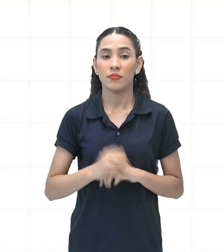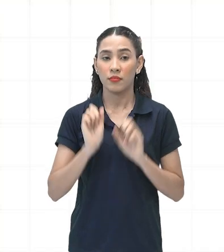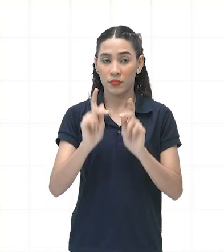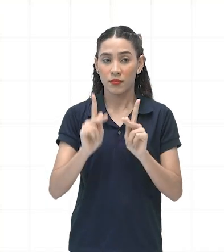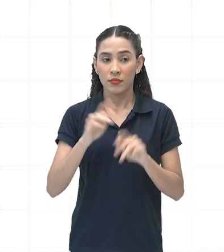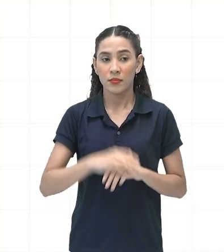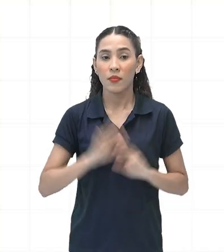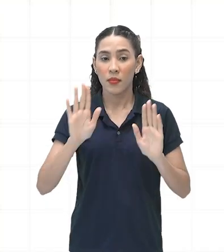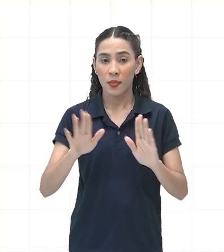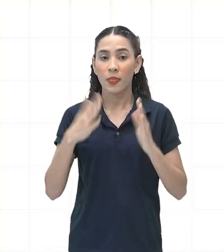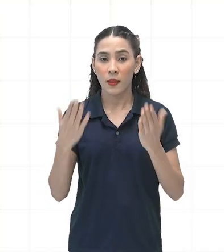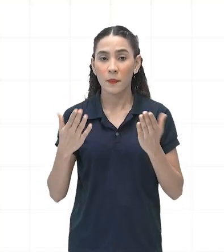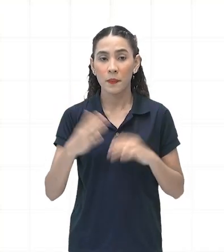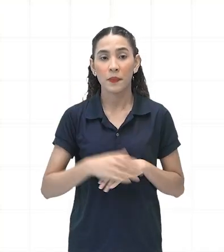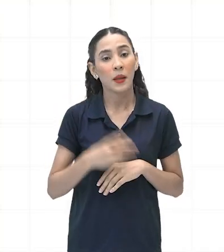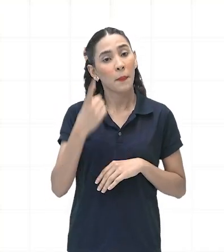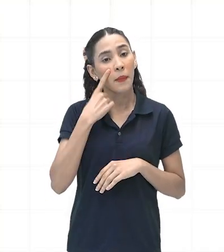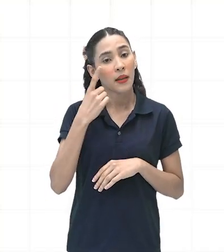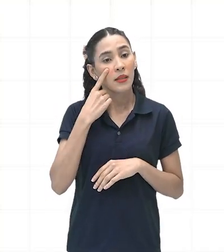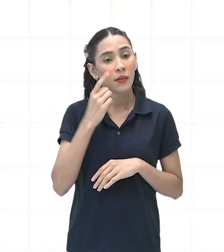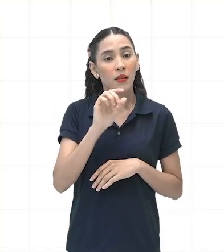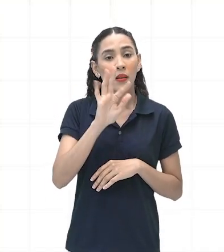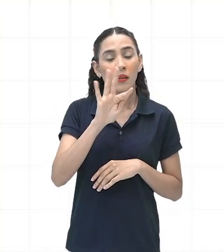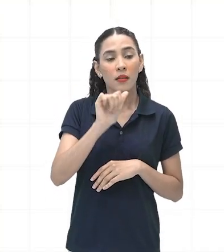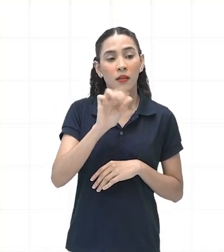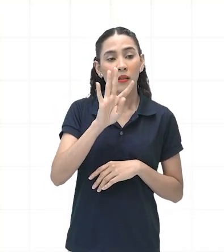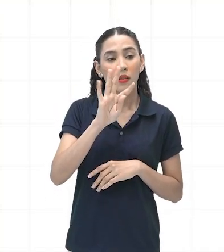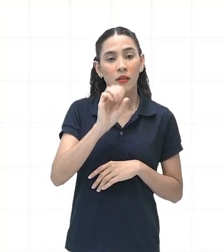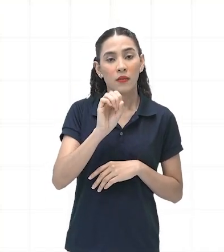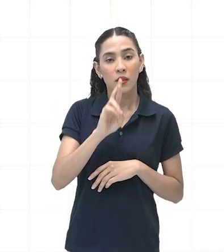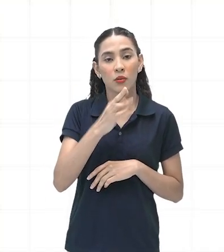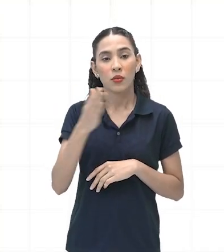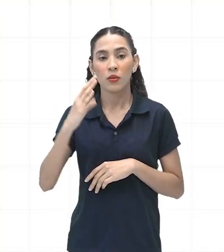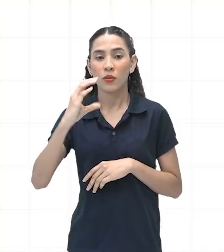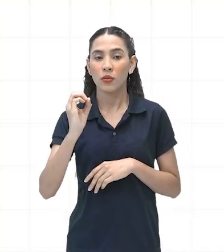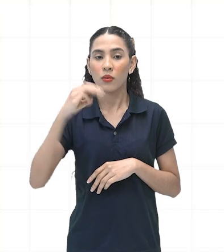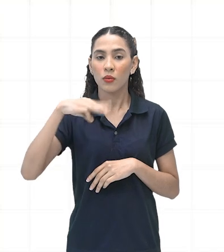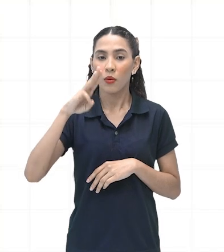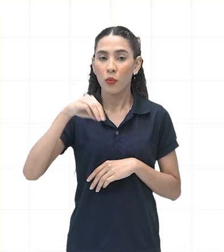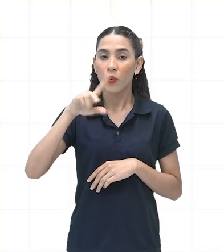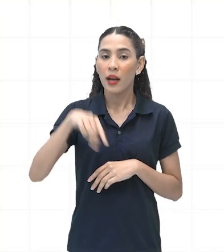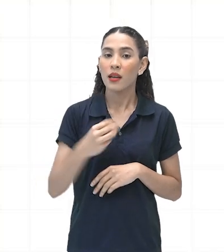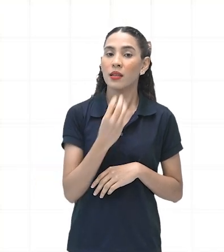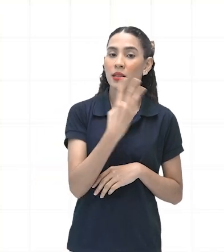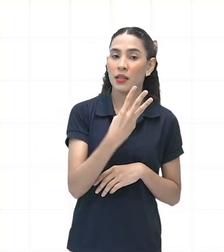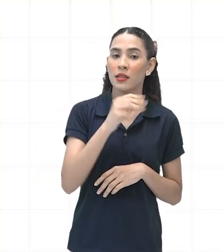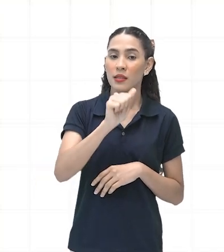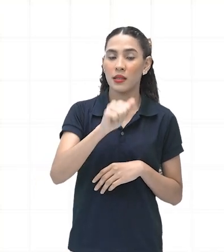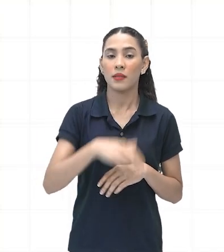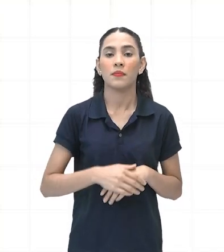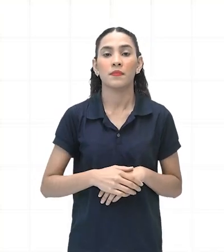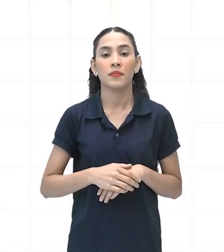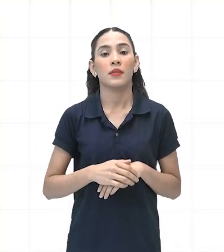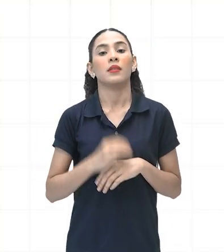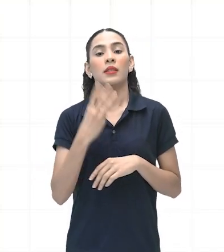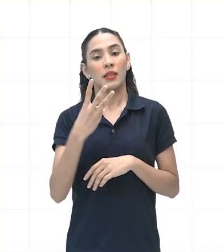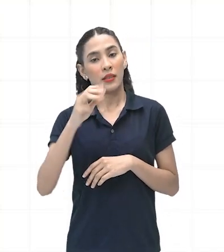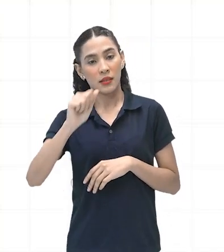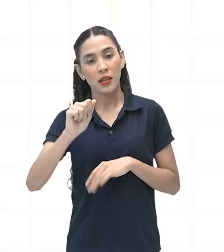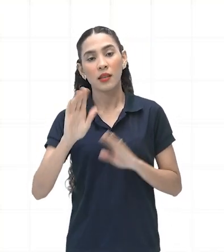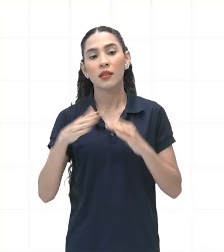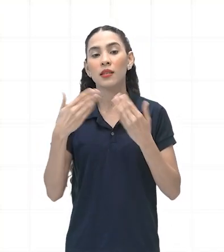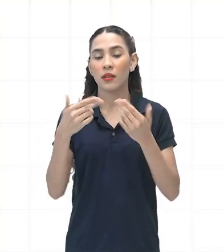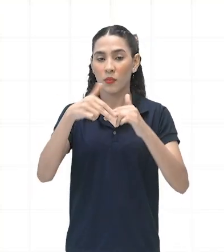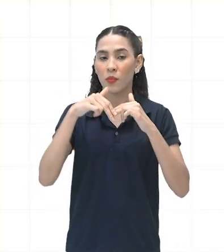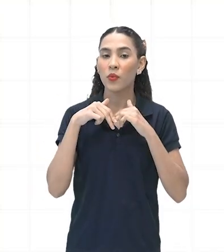Beleza? Então, observe que o fator comum aqui, ó, é 3a e esse 3a. Então,